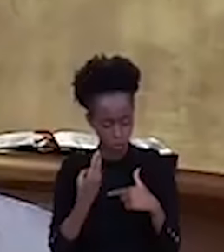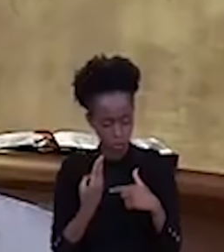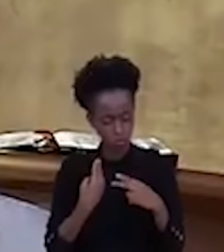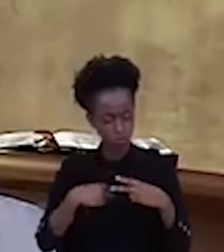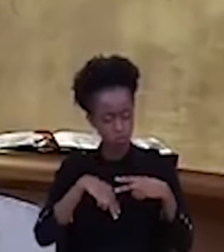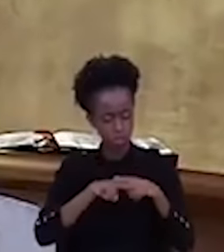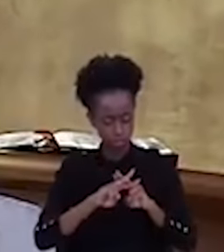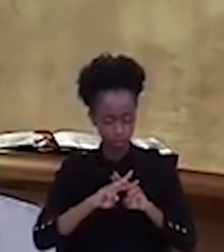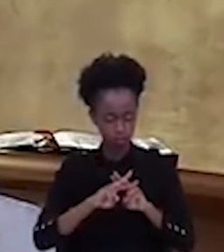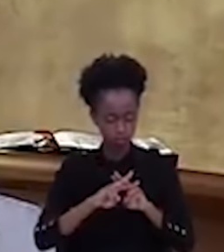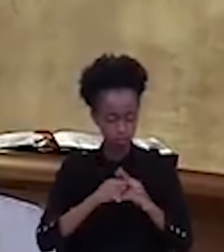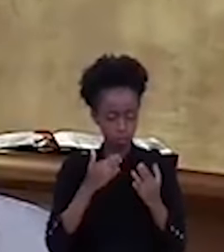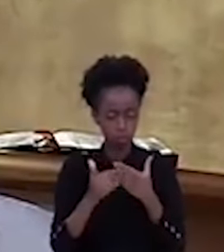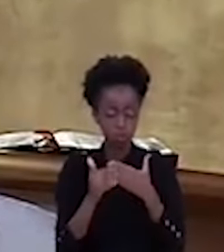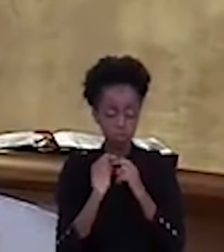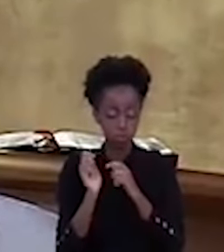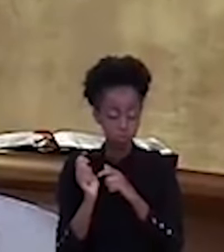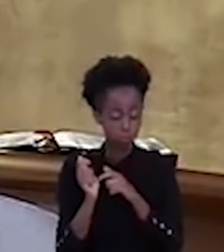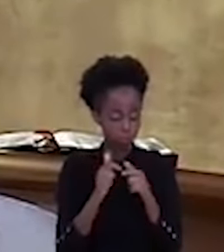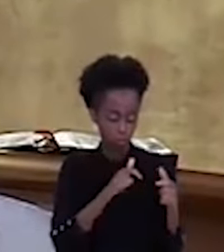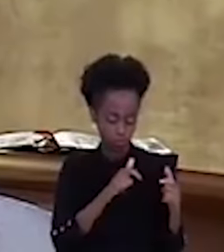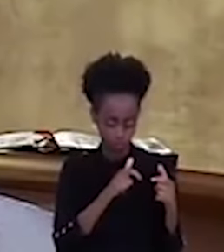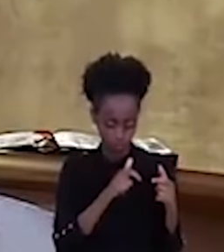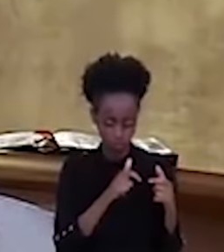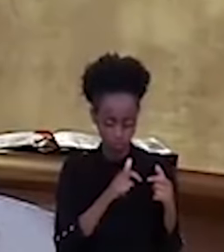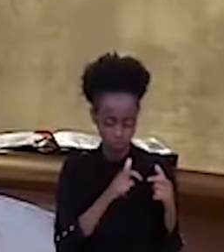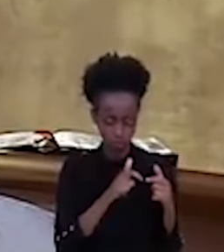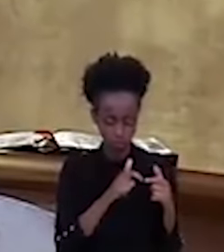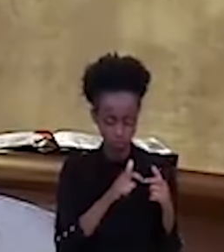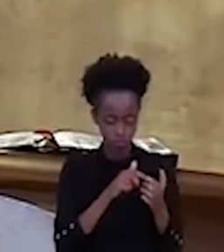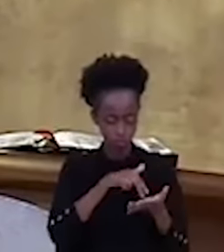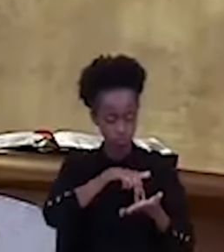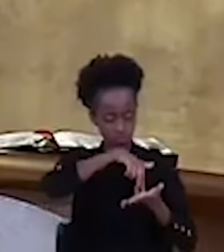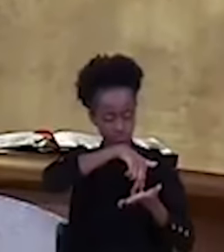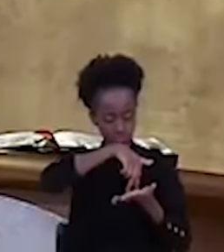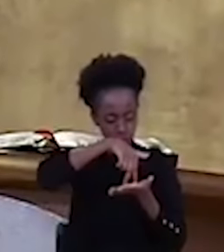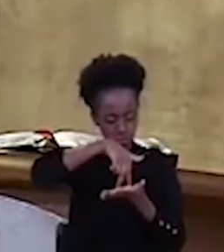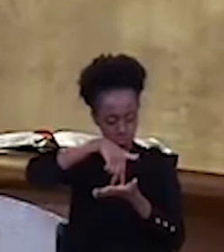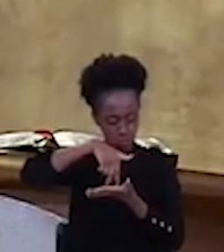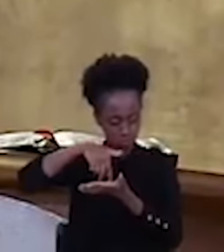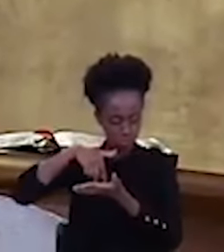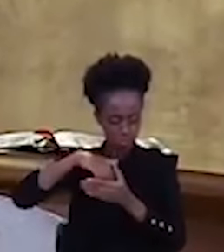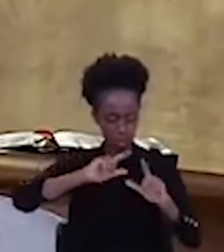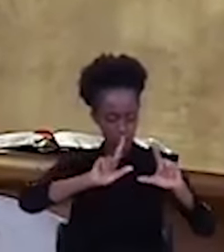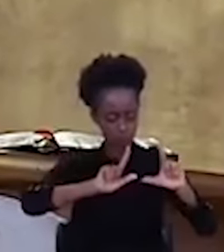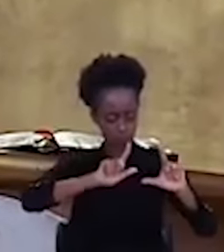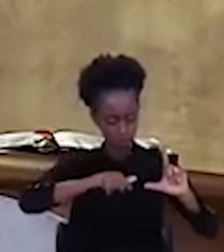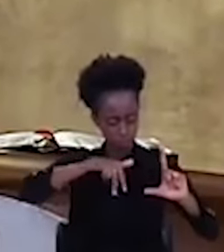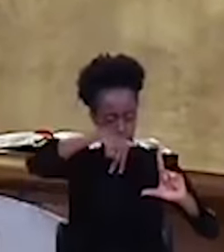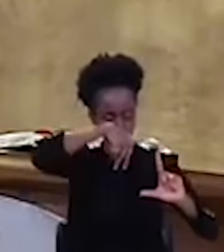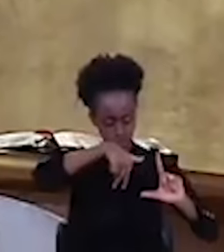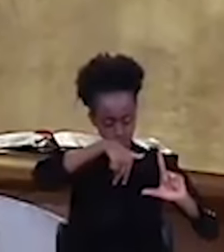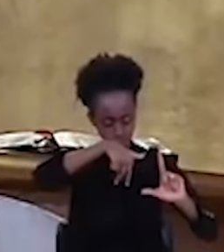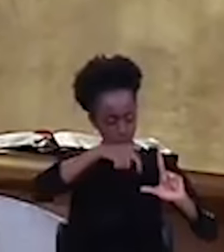presídio, aonde quer que você esteja, fique de pé aí diante do seu televisor, do